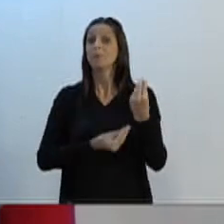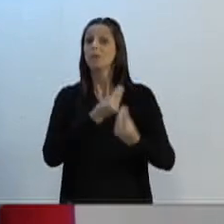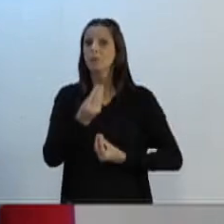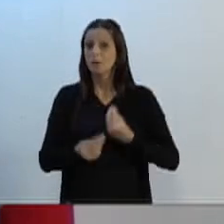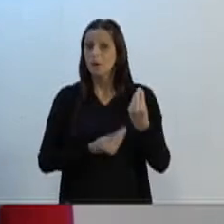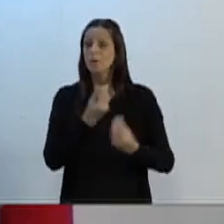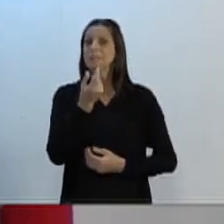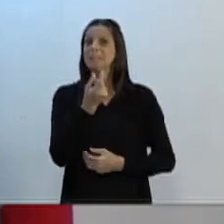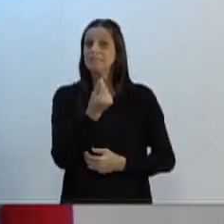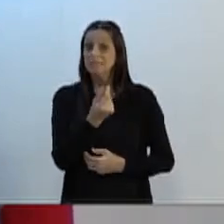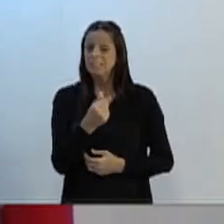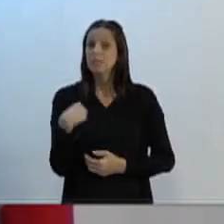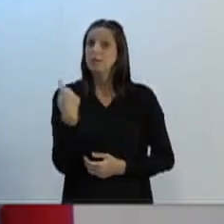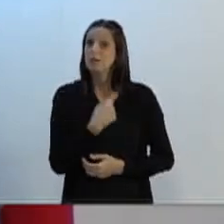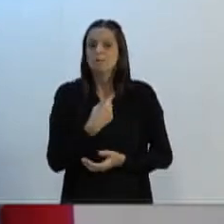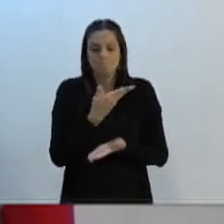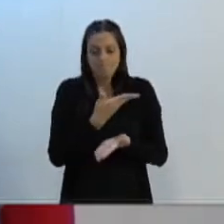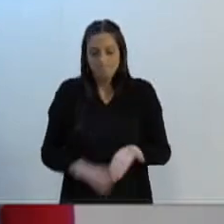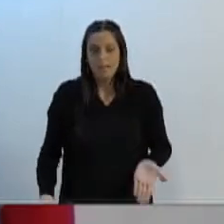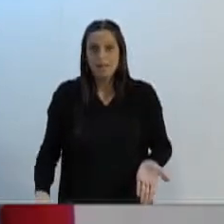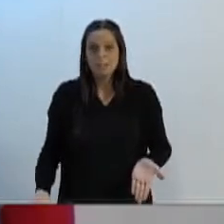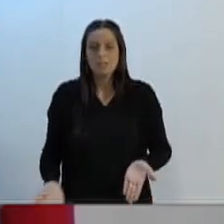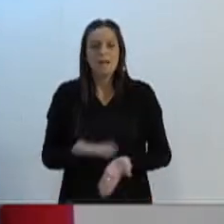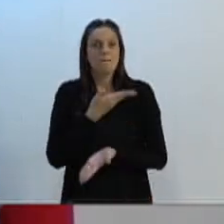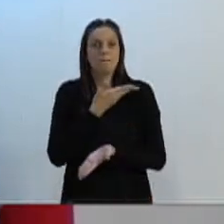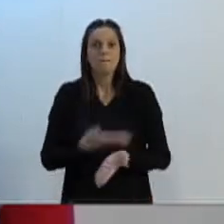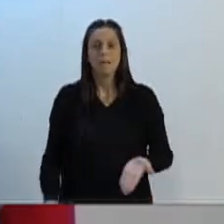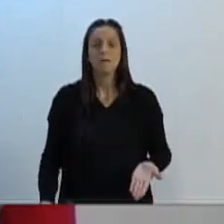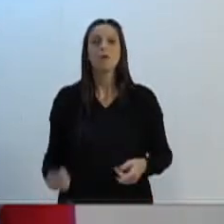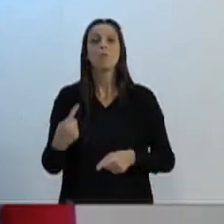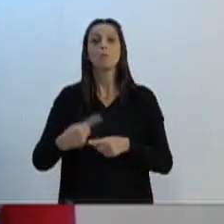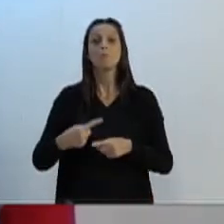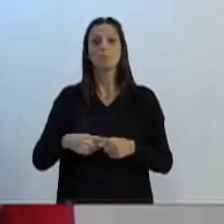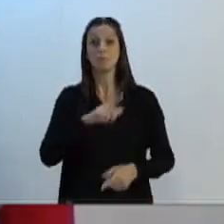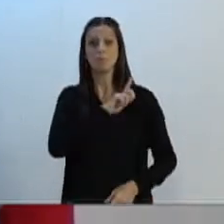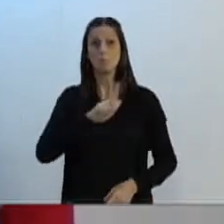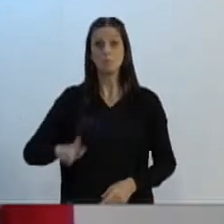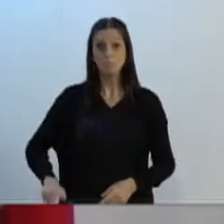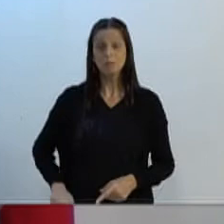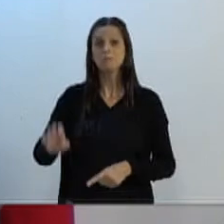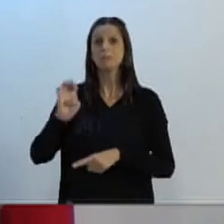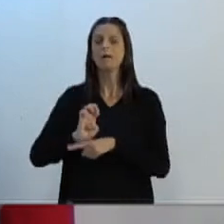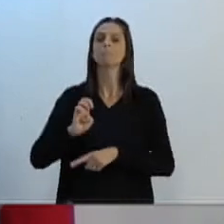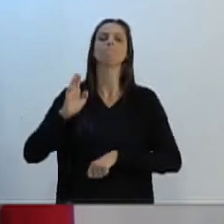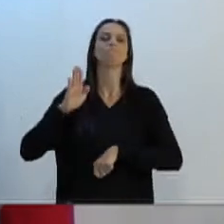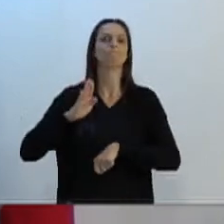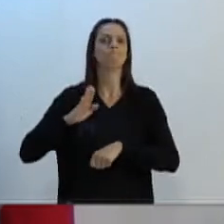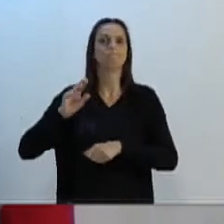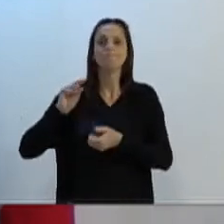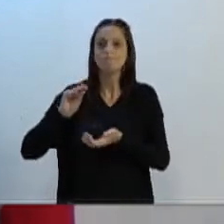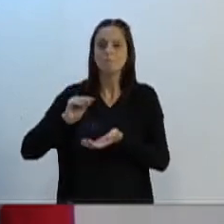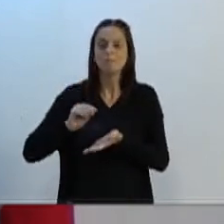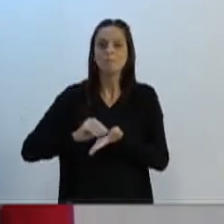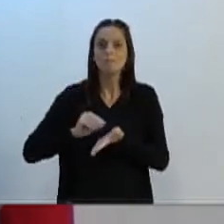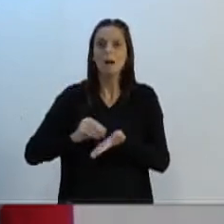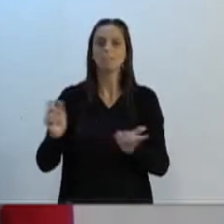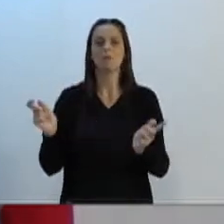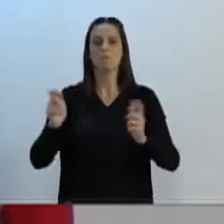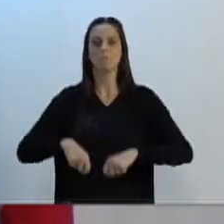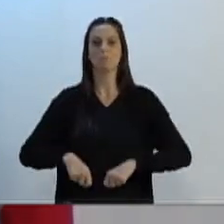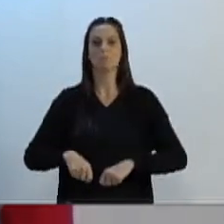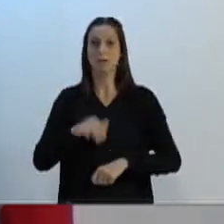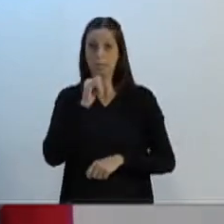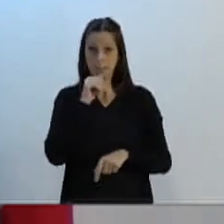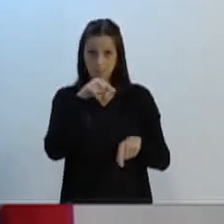que nós estamos abrindo mão pela incompetência do governo do Estado, lembrando que esse dinheiro não é que não está sendo